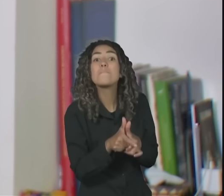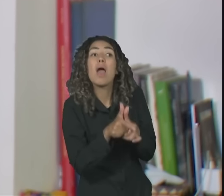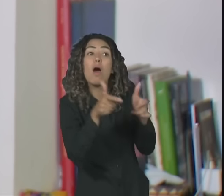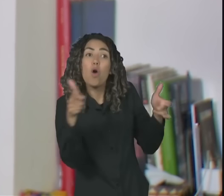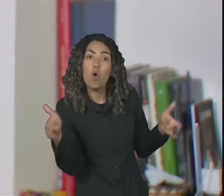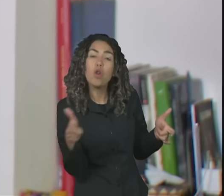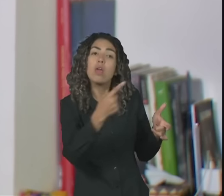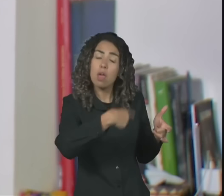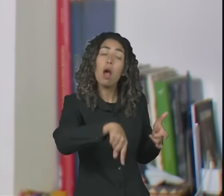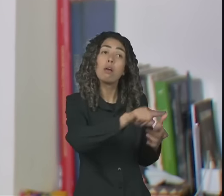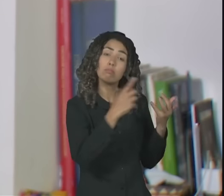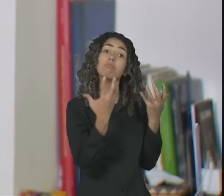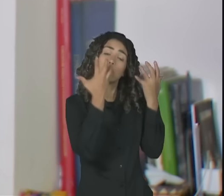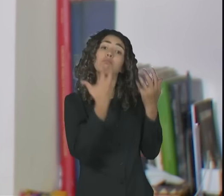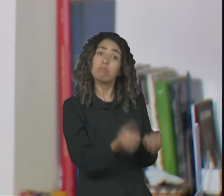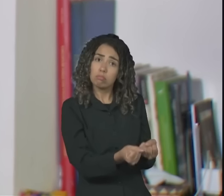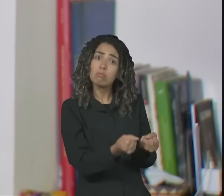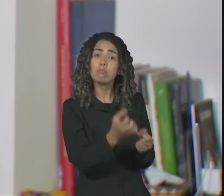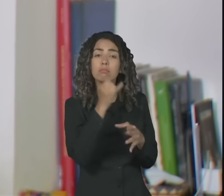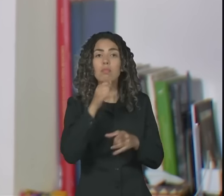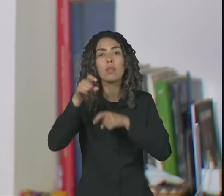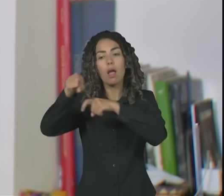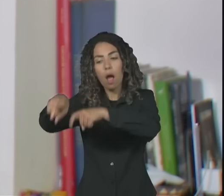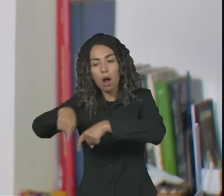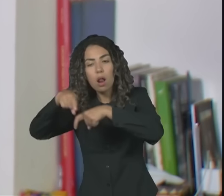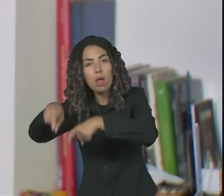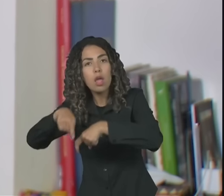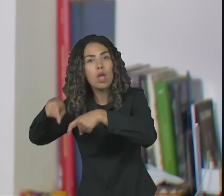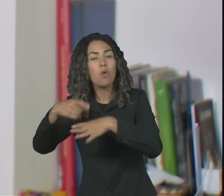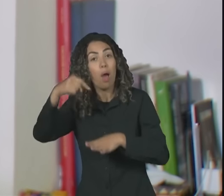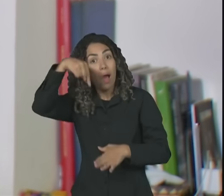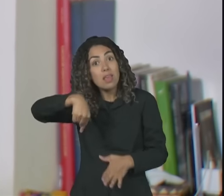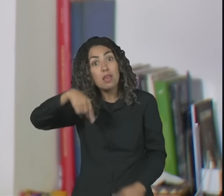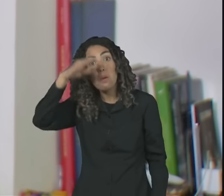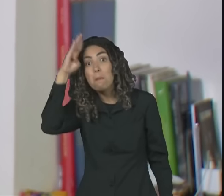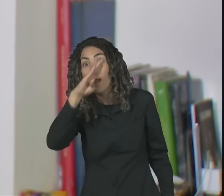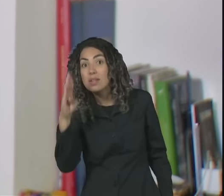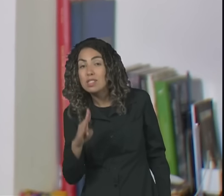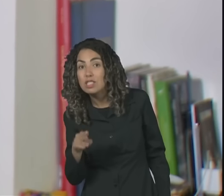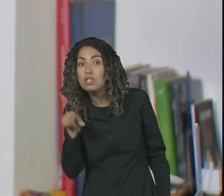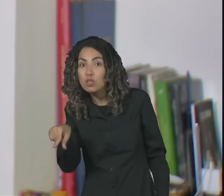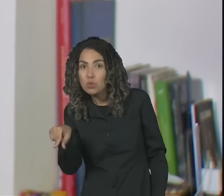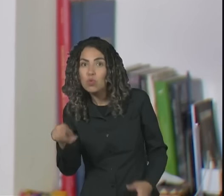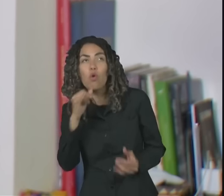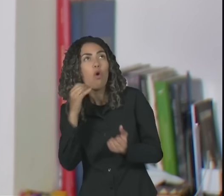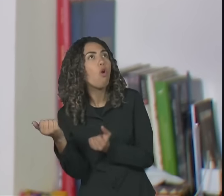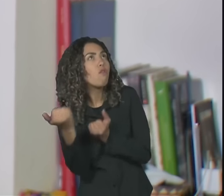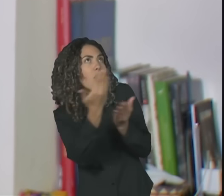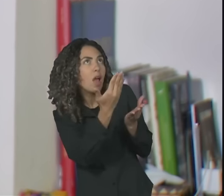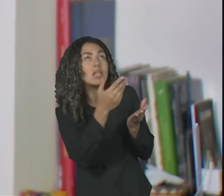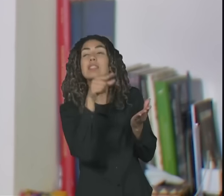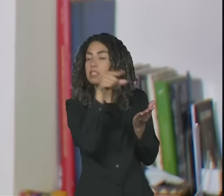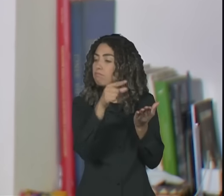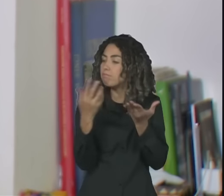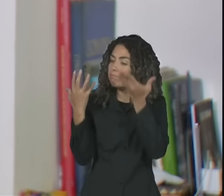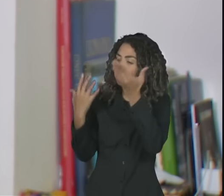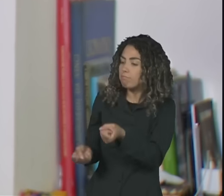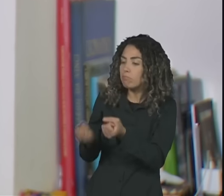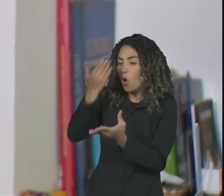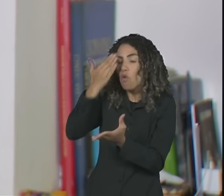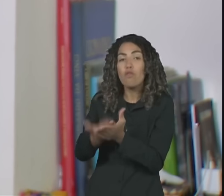dessas commodities agrícolas e minerais vindas do Brasil ao respeito a uma série de normas, entre